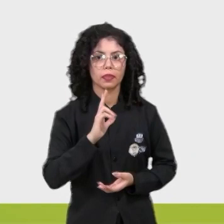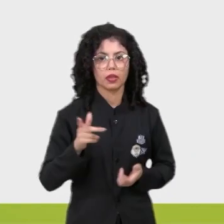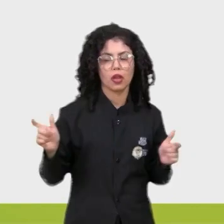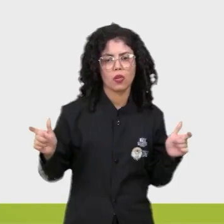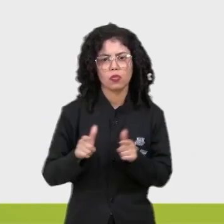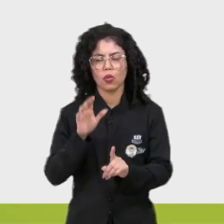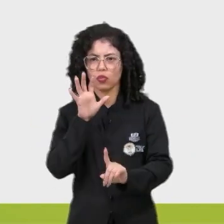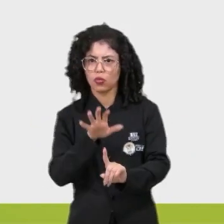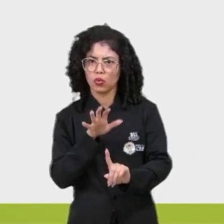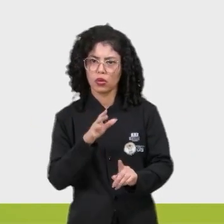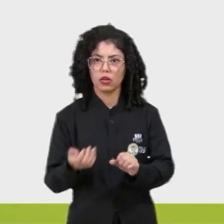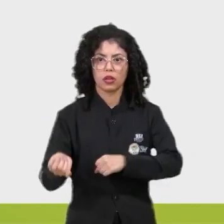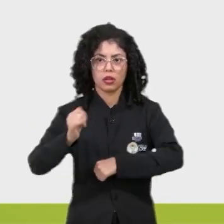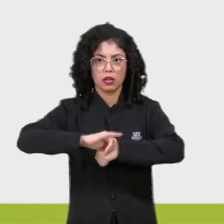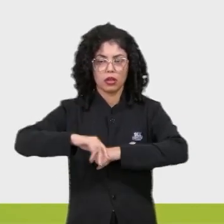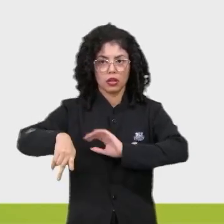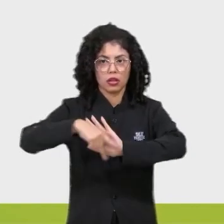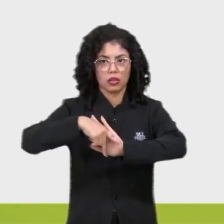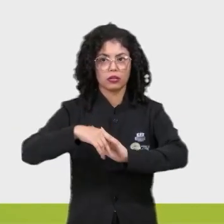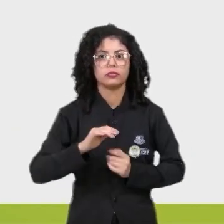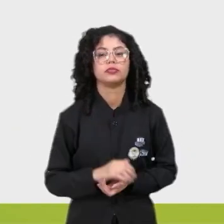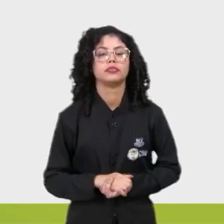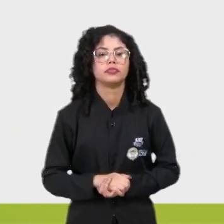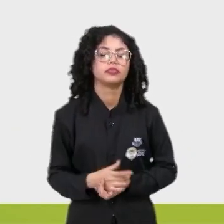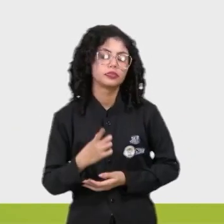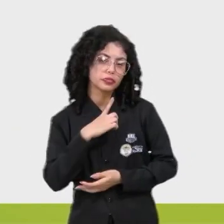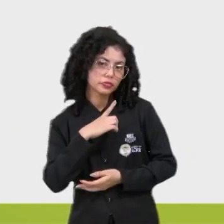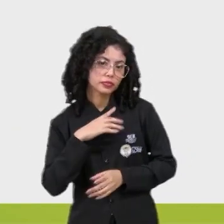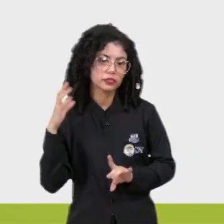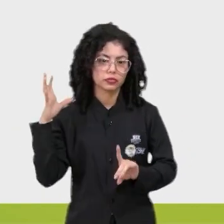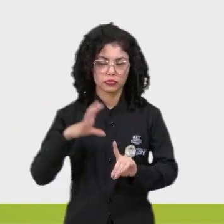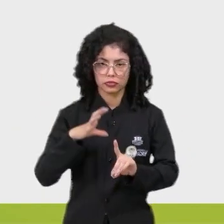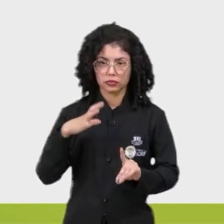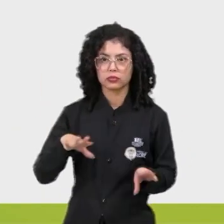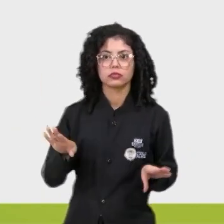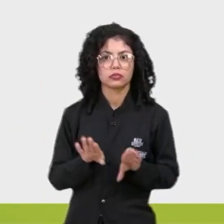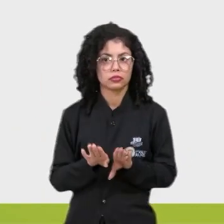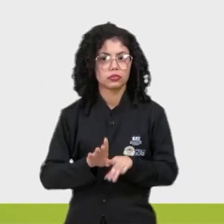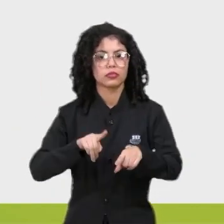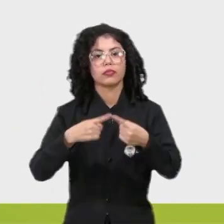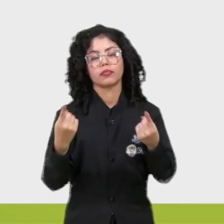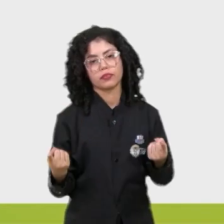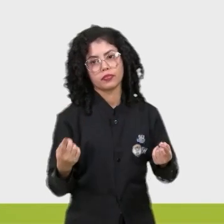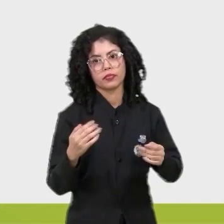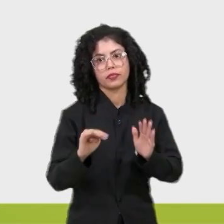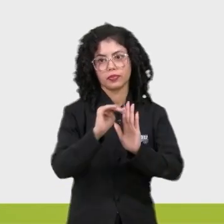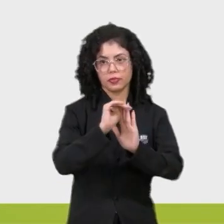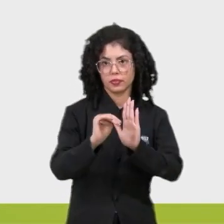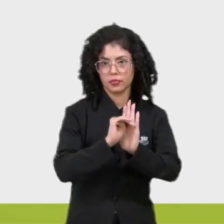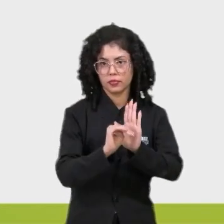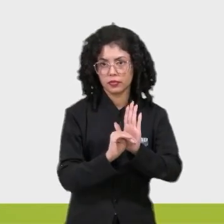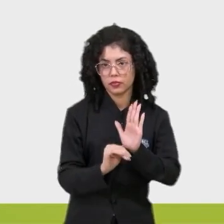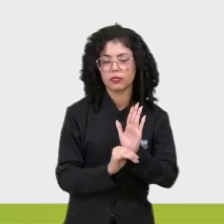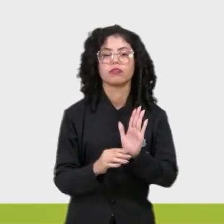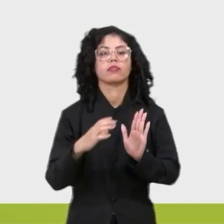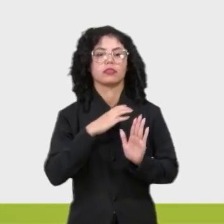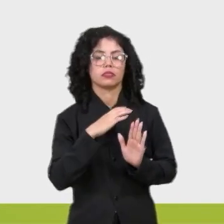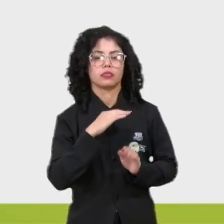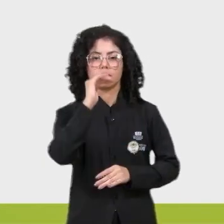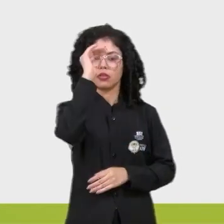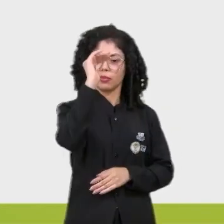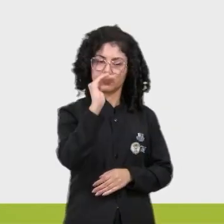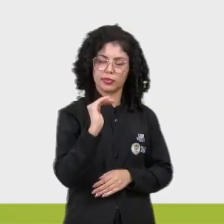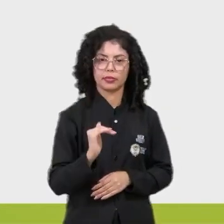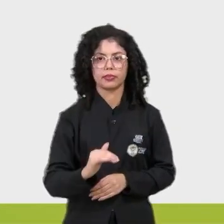menor influência que as capitais regionais. Então, tem uma influência também, porém, na hierarquia das cidades, é o que